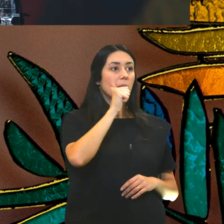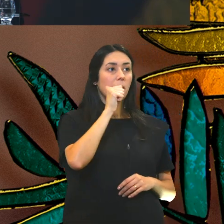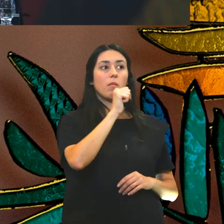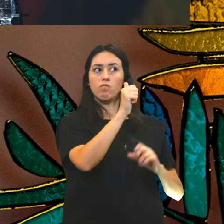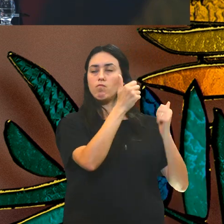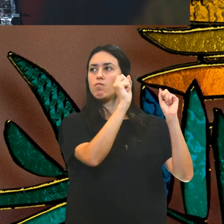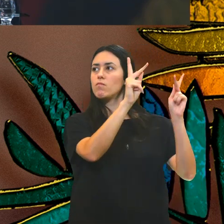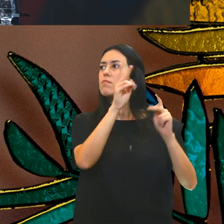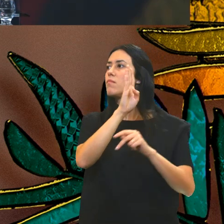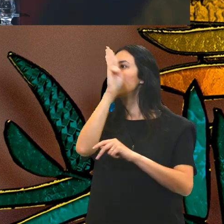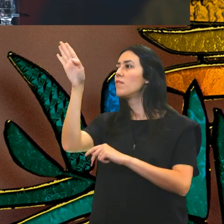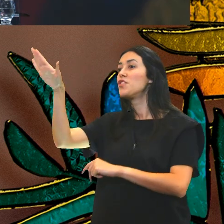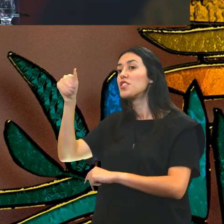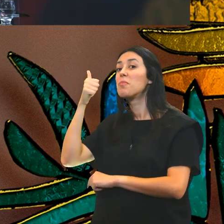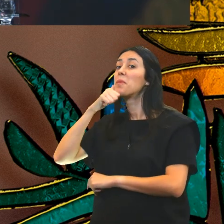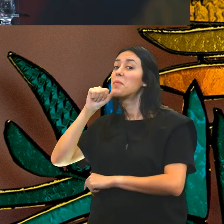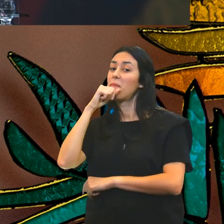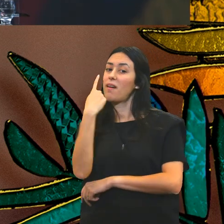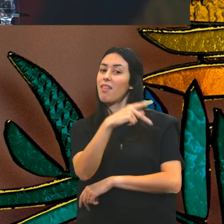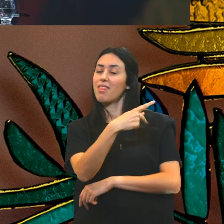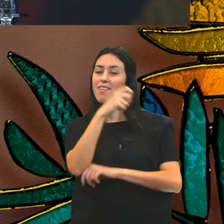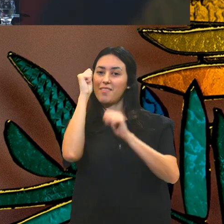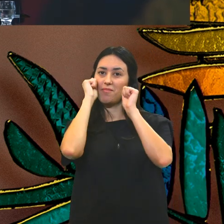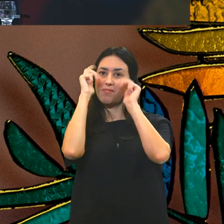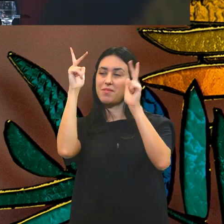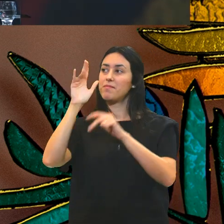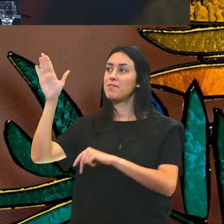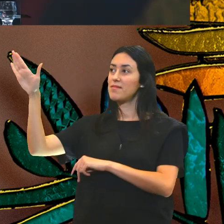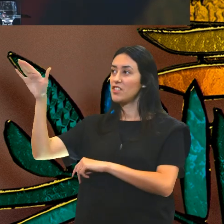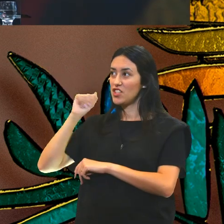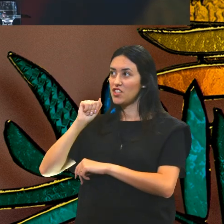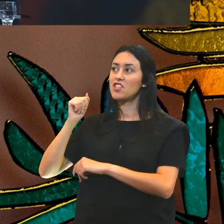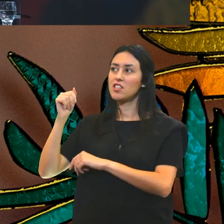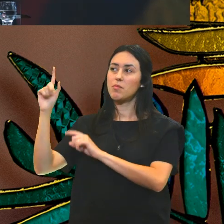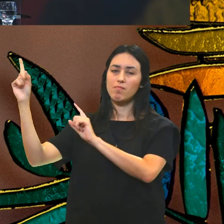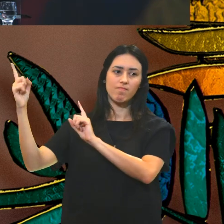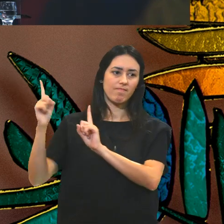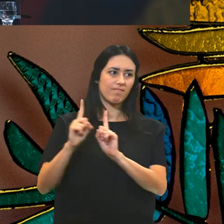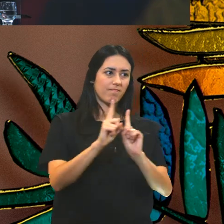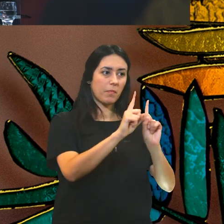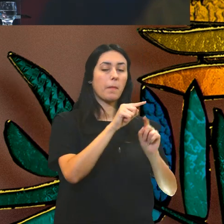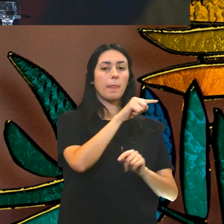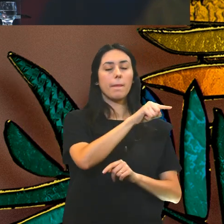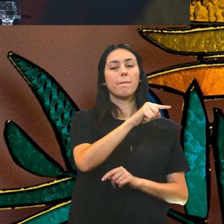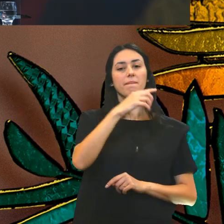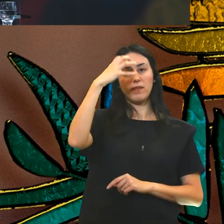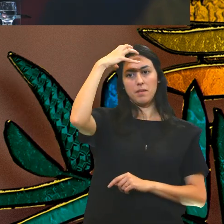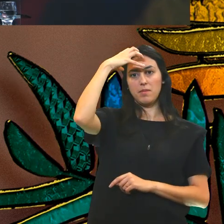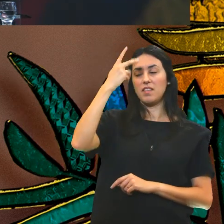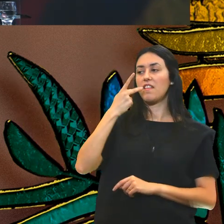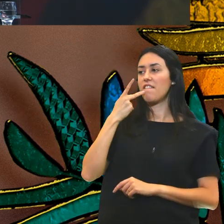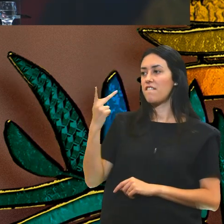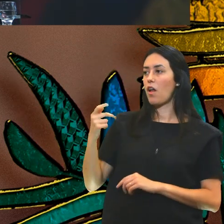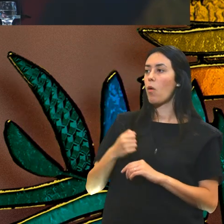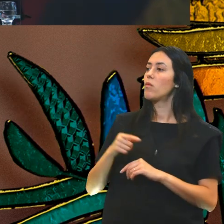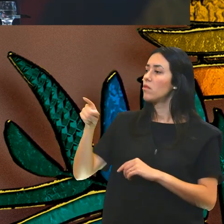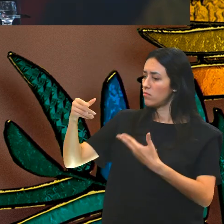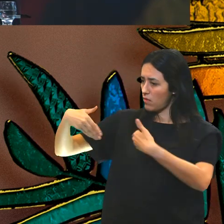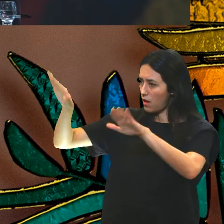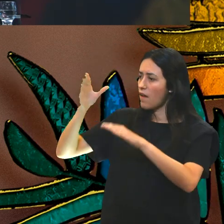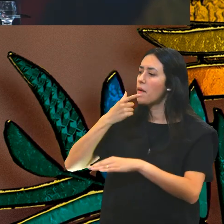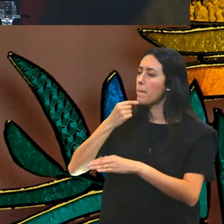menino. E aí a princesa lhe disse: leve esse menino e crie-o para mim, e eu pagarei pelo